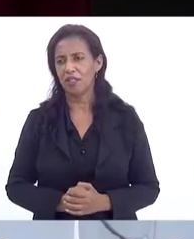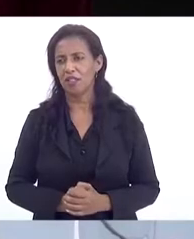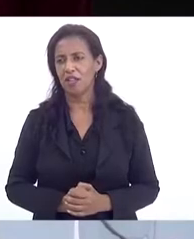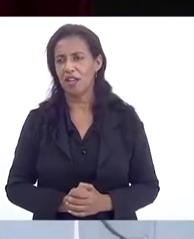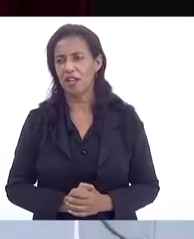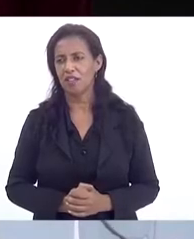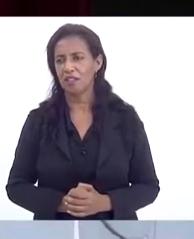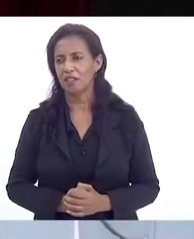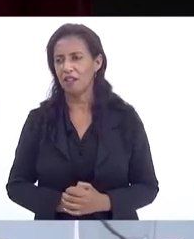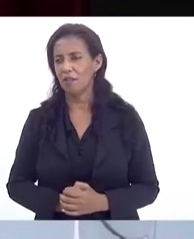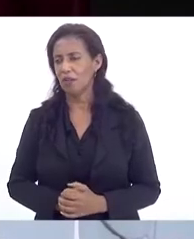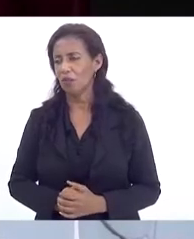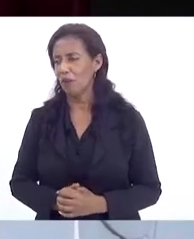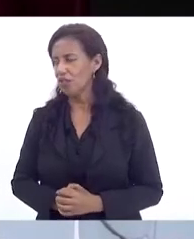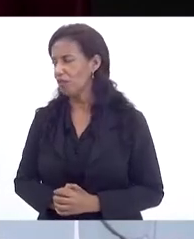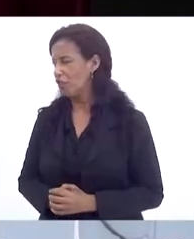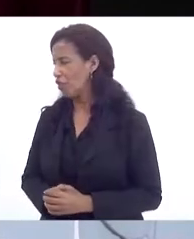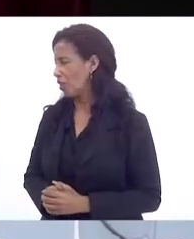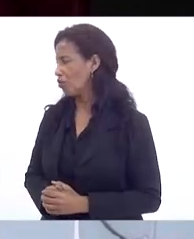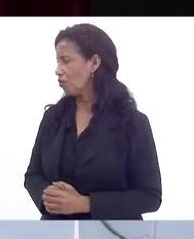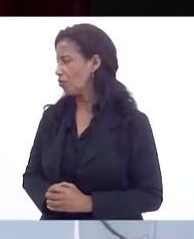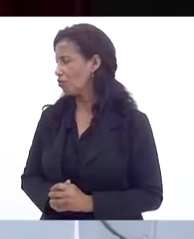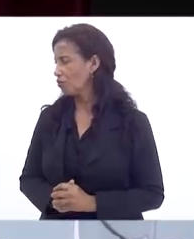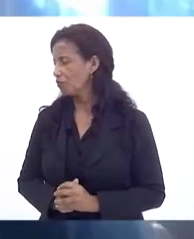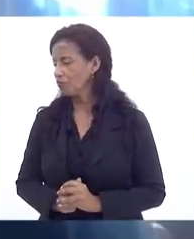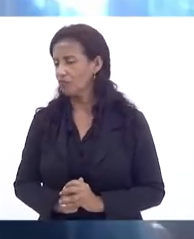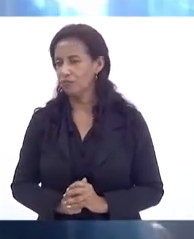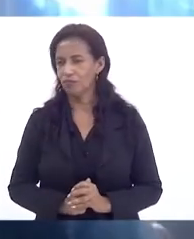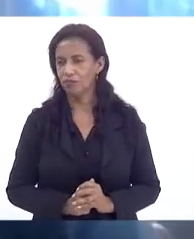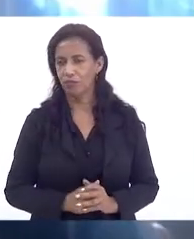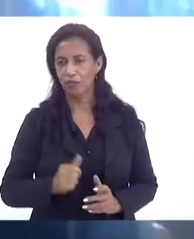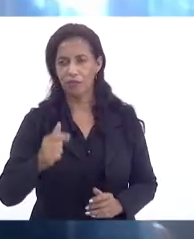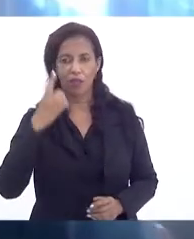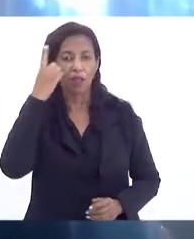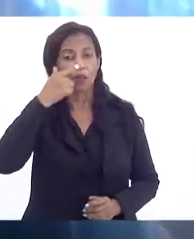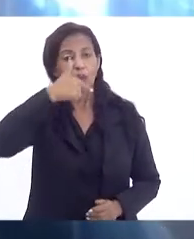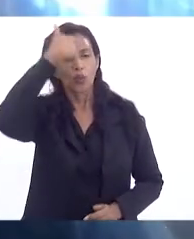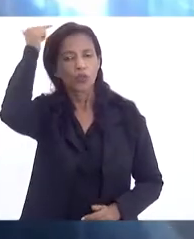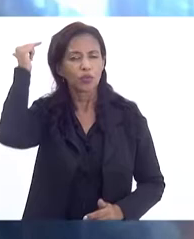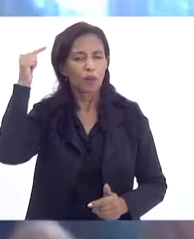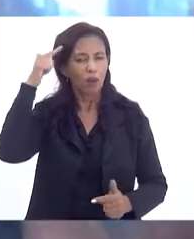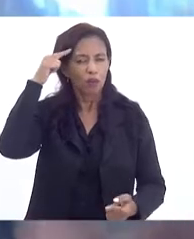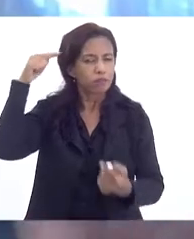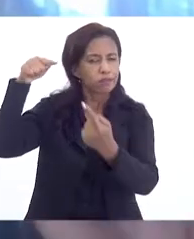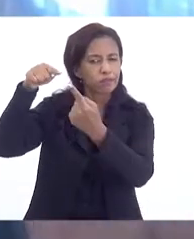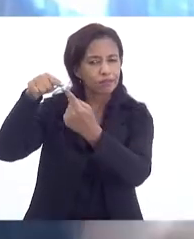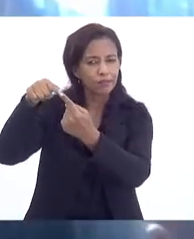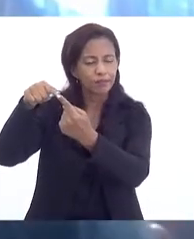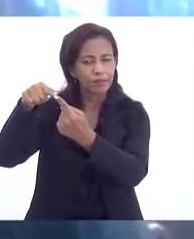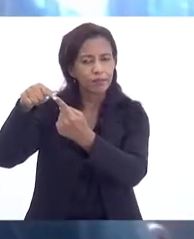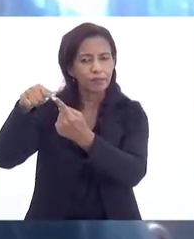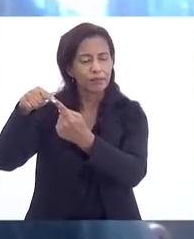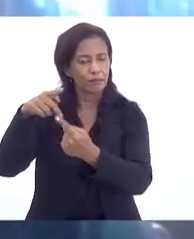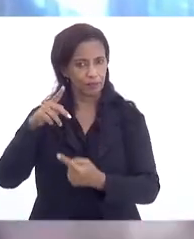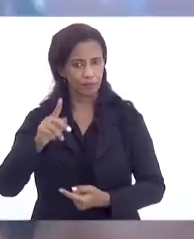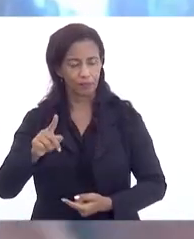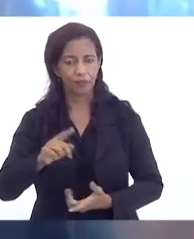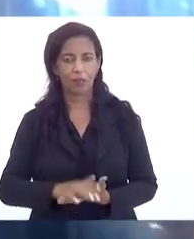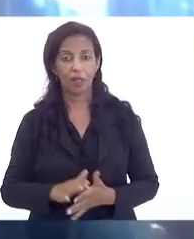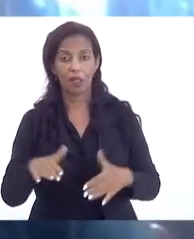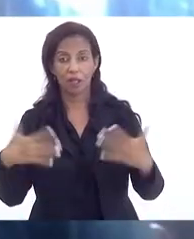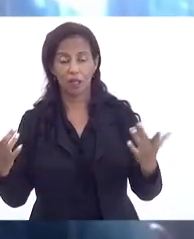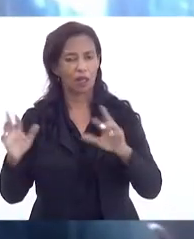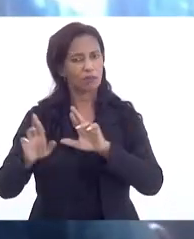Aplicação, deputado Carlos Mink. Aplicação, não, Renadinha, Luiz Paulo, eu quero retomar aqui a tua linha. Pelo seguinte, é claro